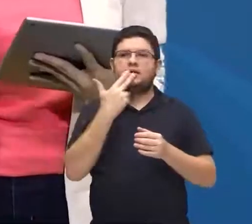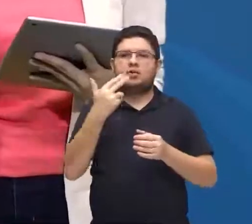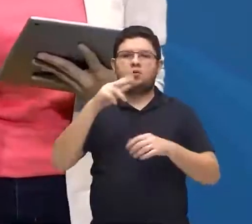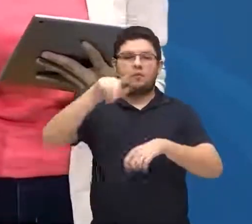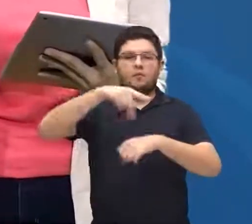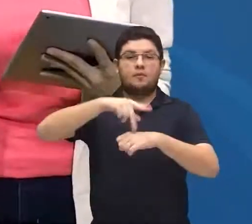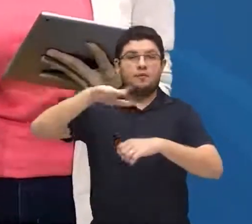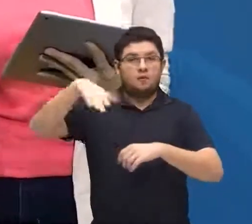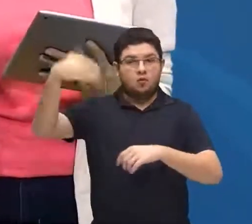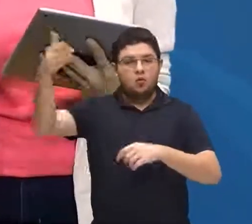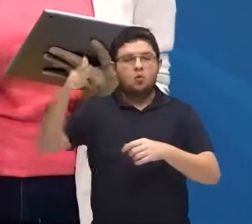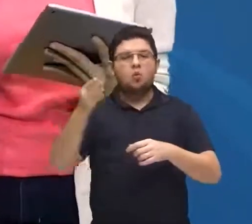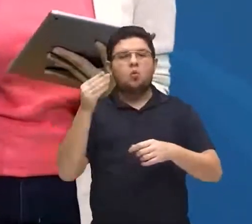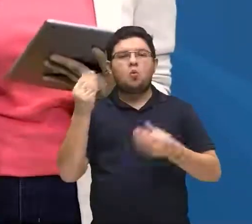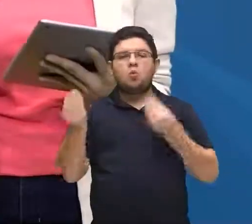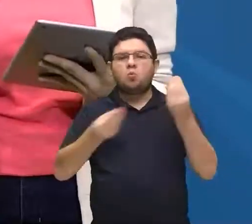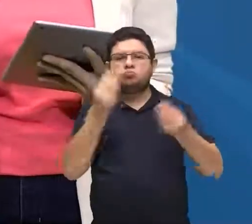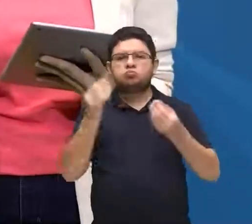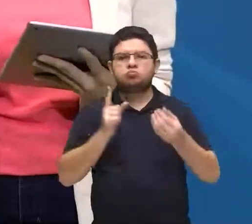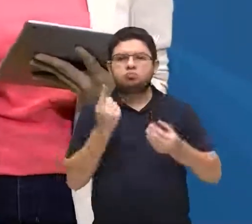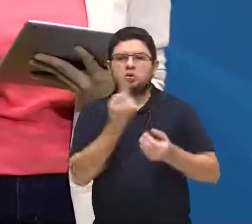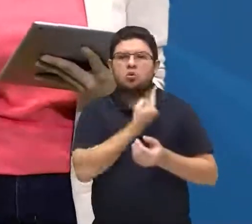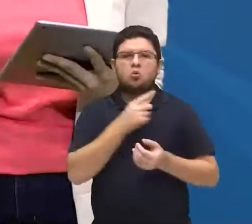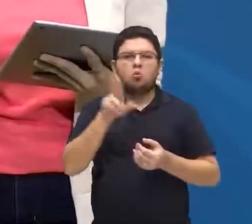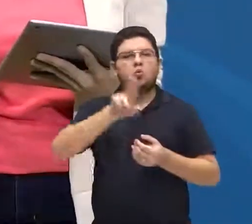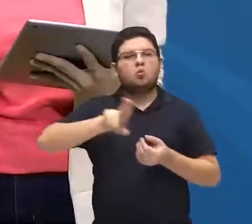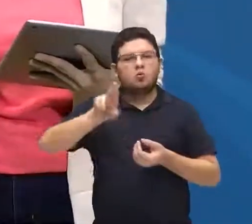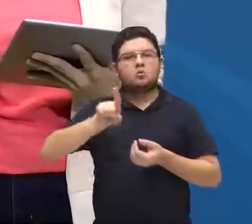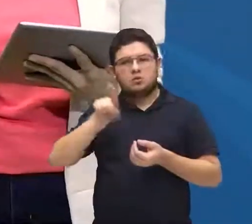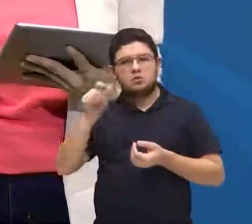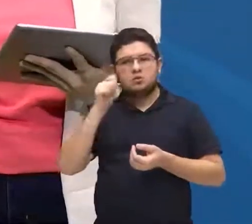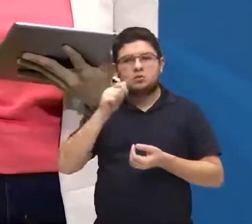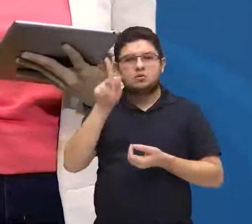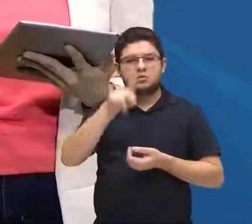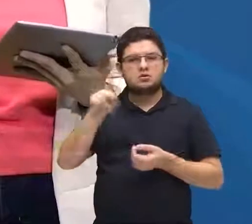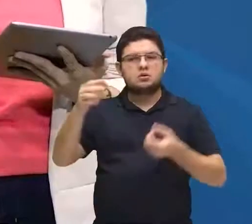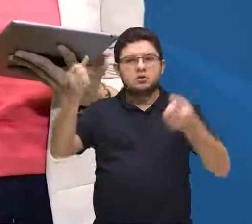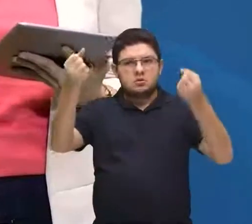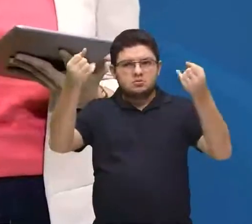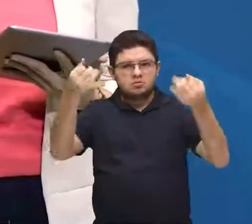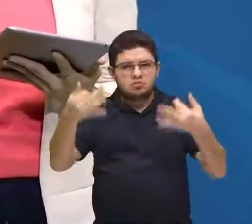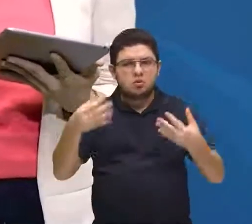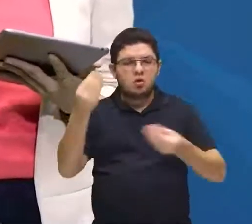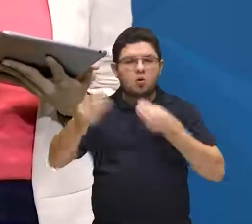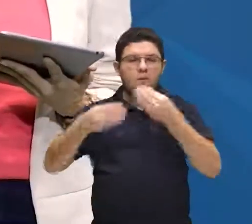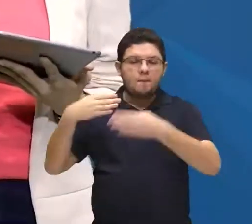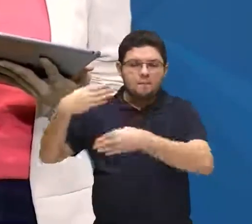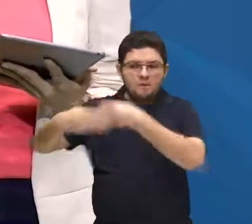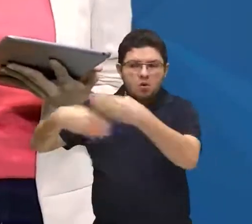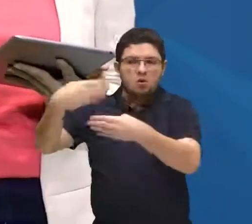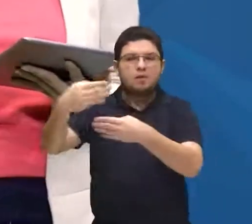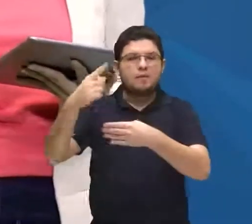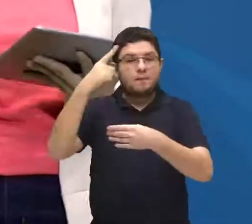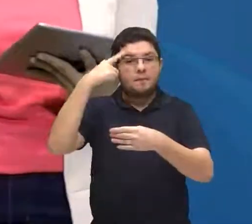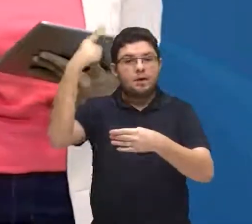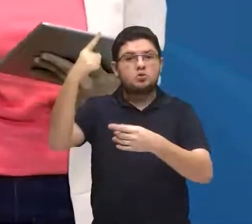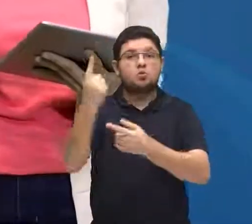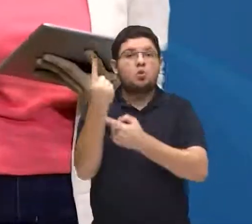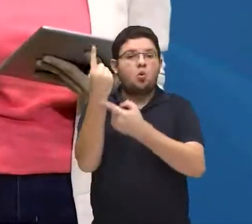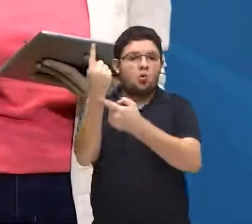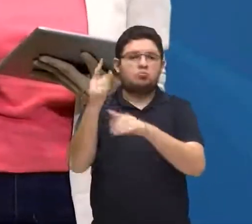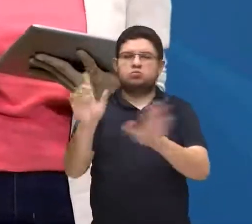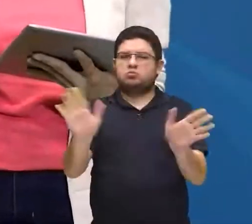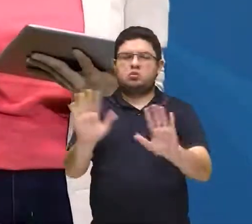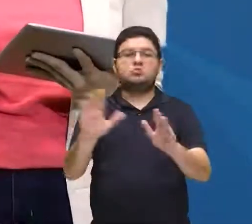dia, na nossa fala, né, e explicando aí esses diversos processos que não existem somente em um. E o